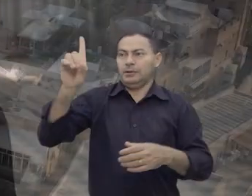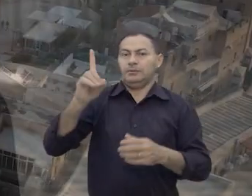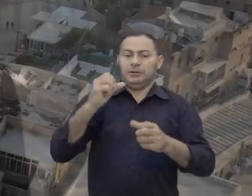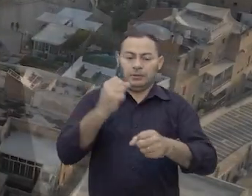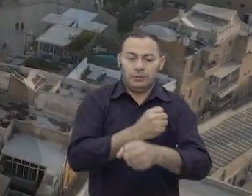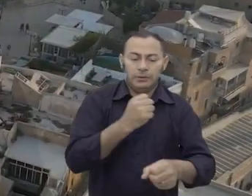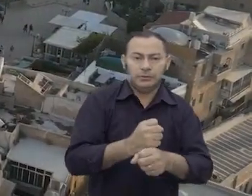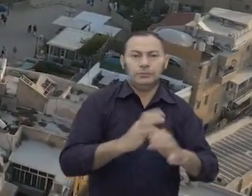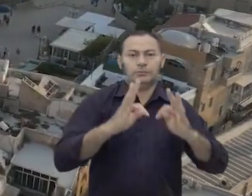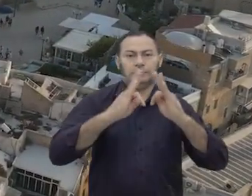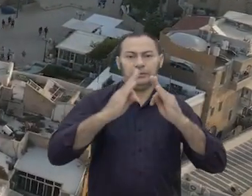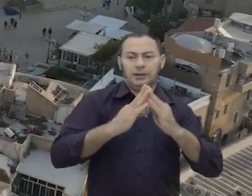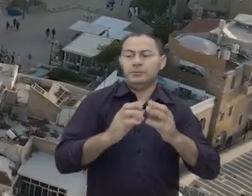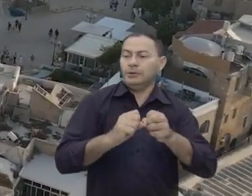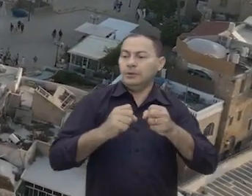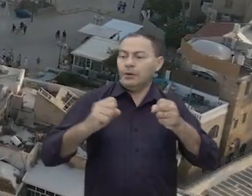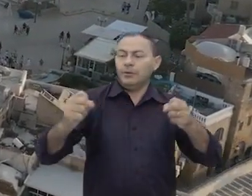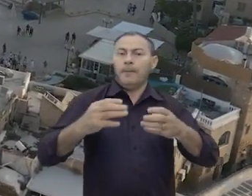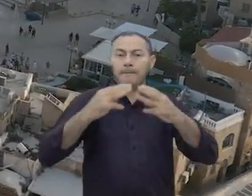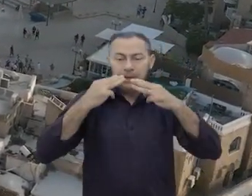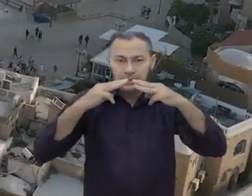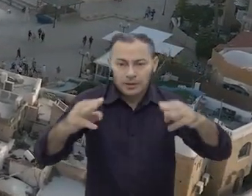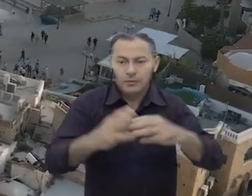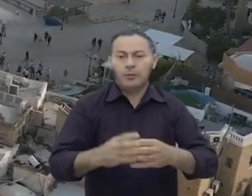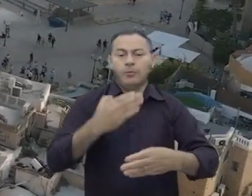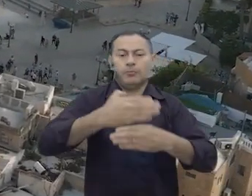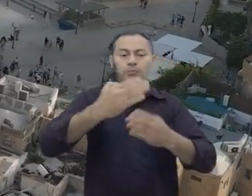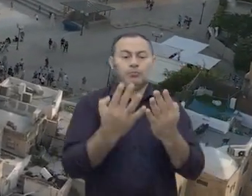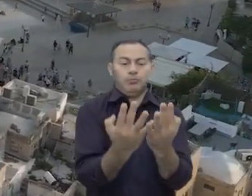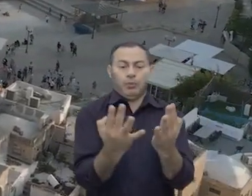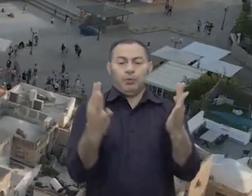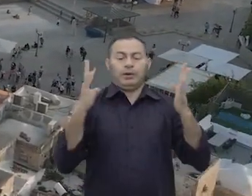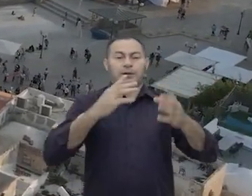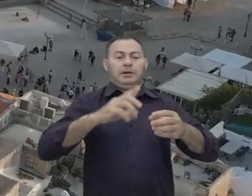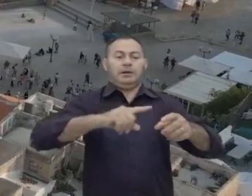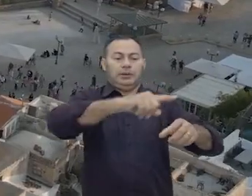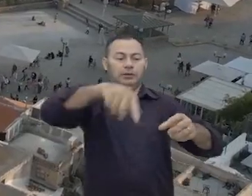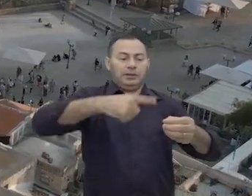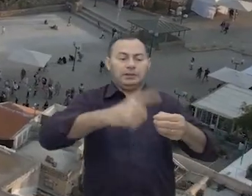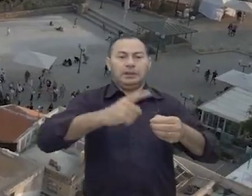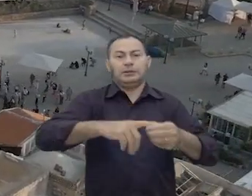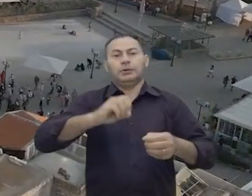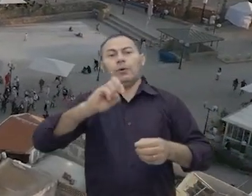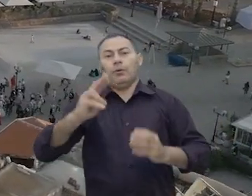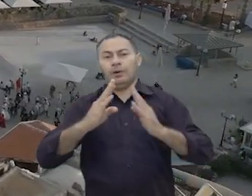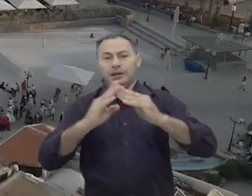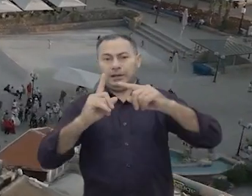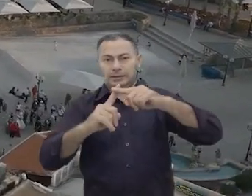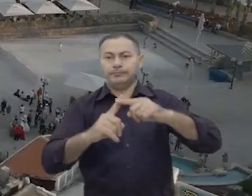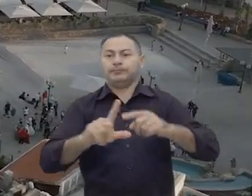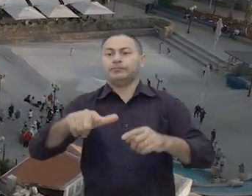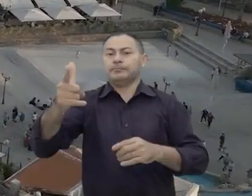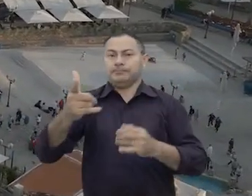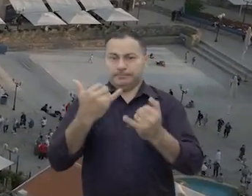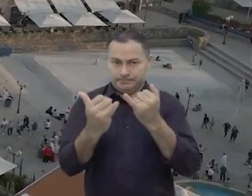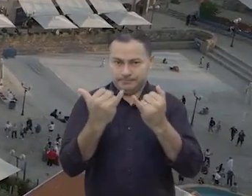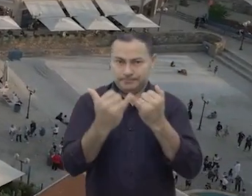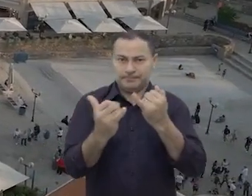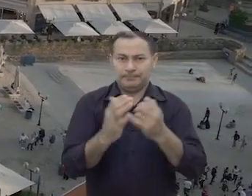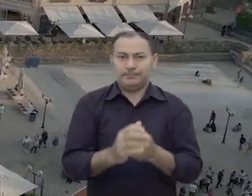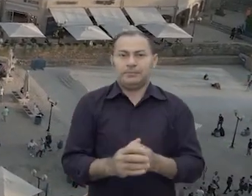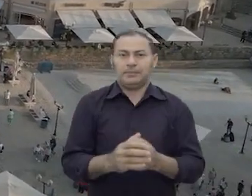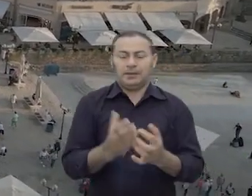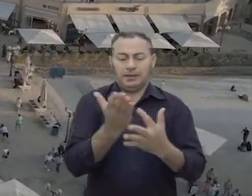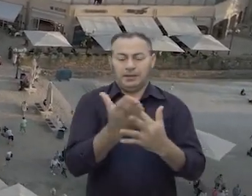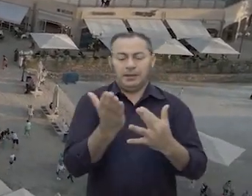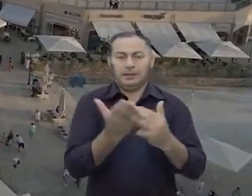Não importa se Deus está construindo um templo, um grande ministério, muros ao redor de uma cidade ou uma igreja. Outra